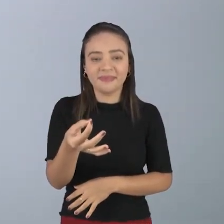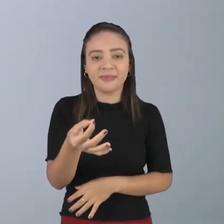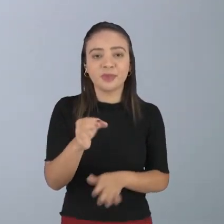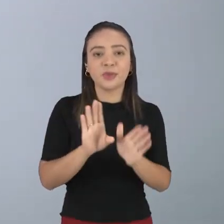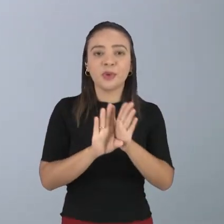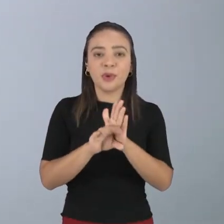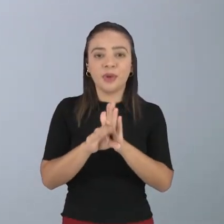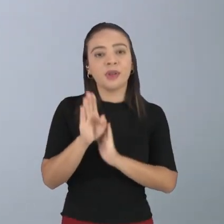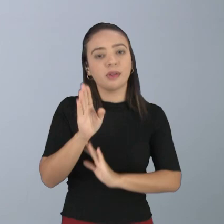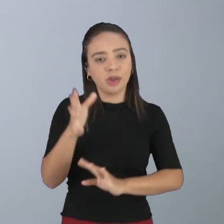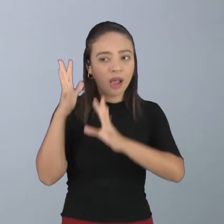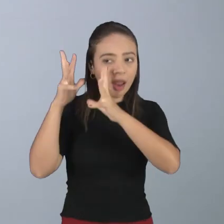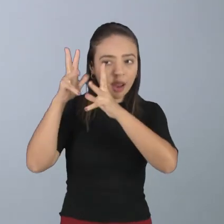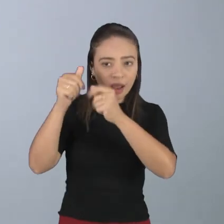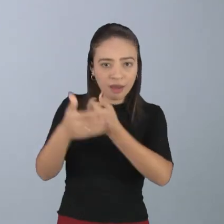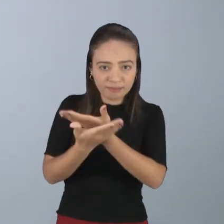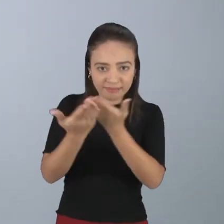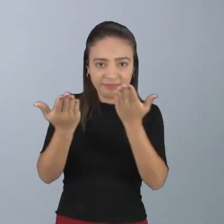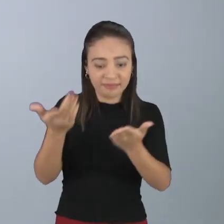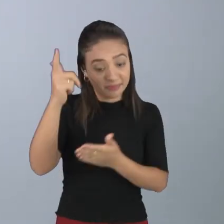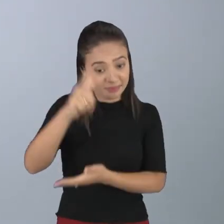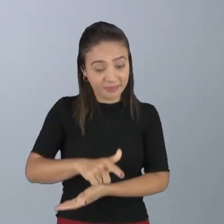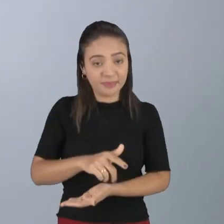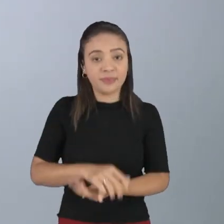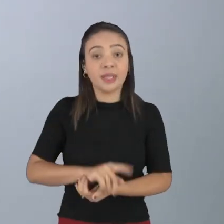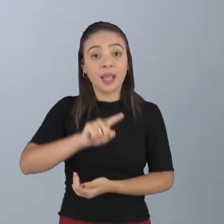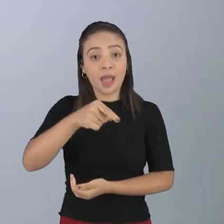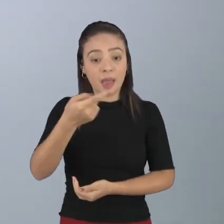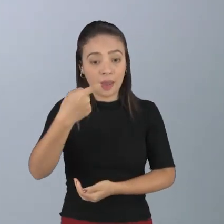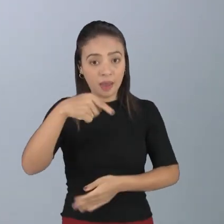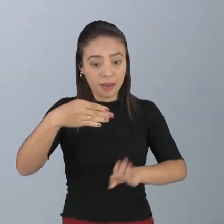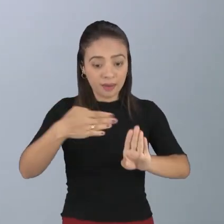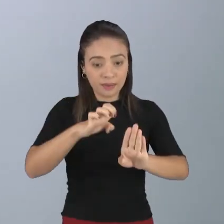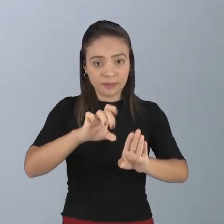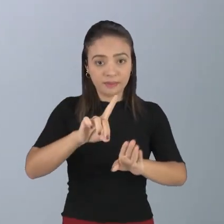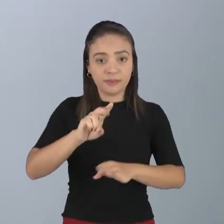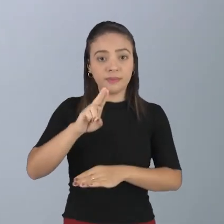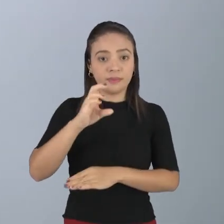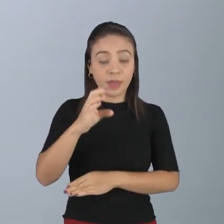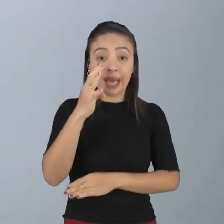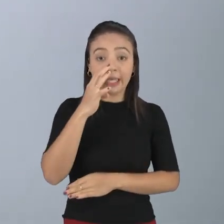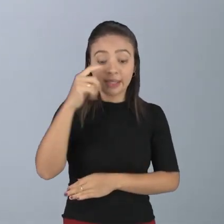os conceitos que a gente retomou para você. Depois compareça na plataforma Eduque,